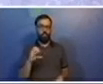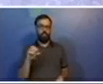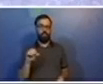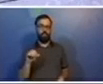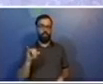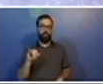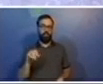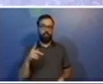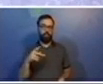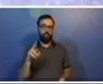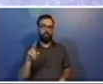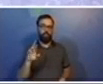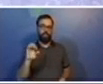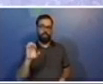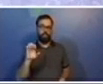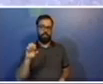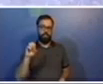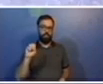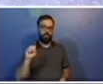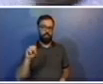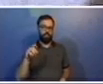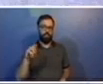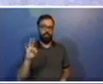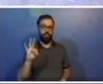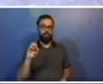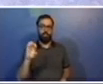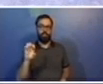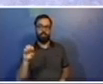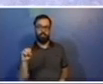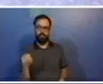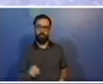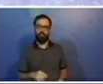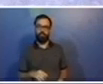cipreste, cicas, que também é ornamental.